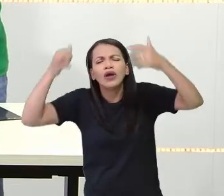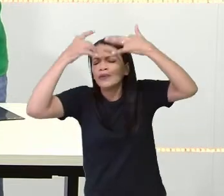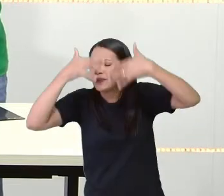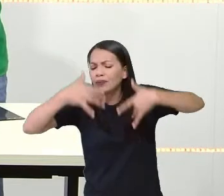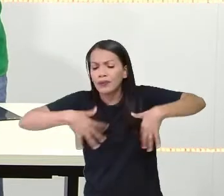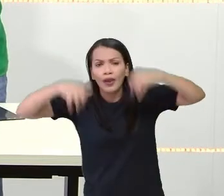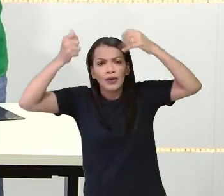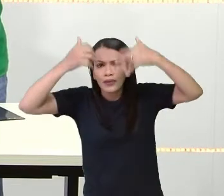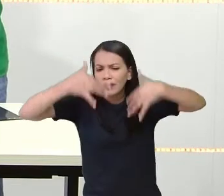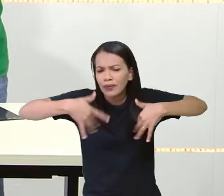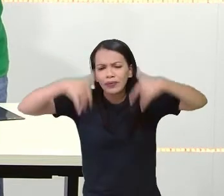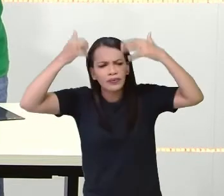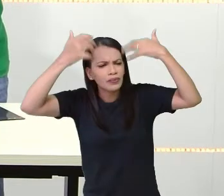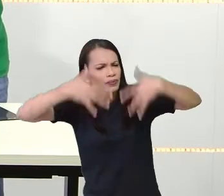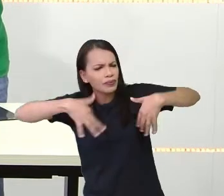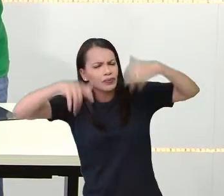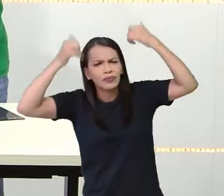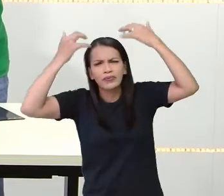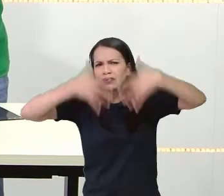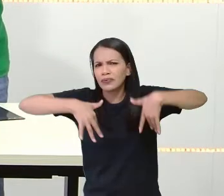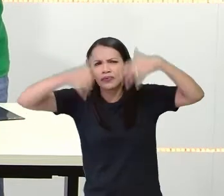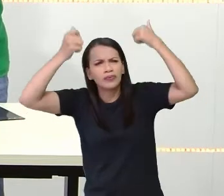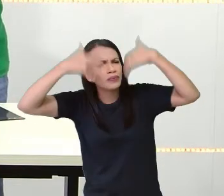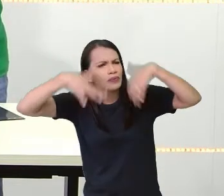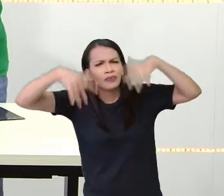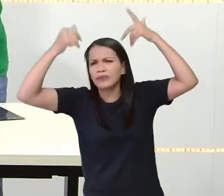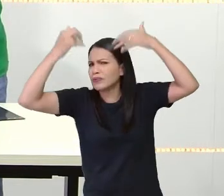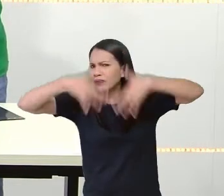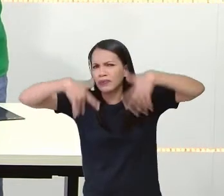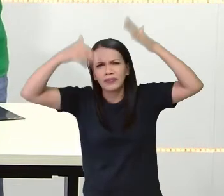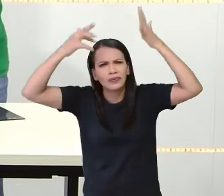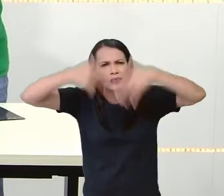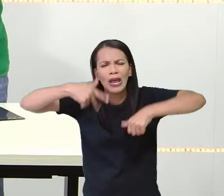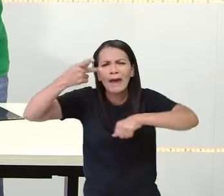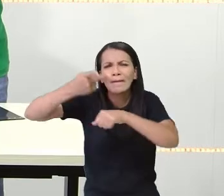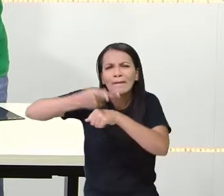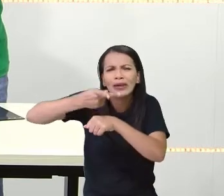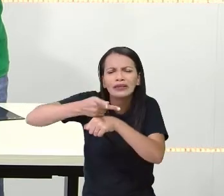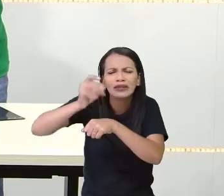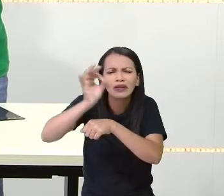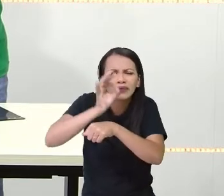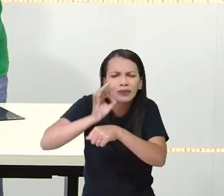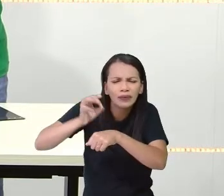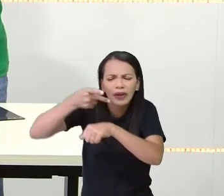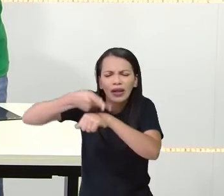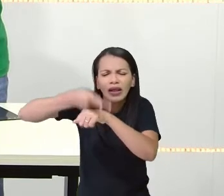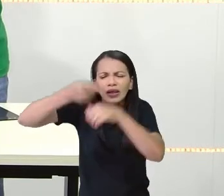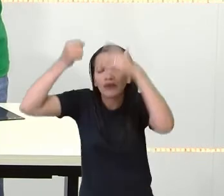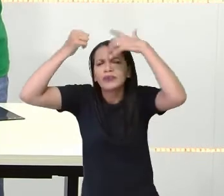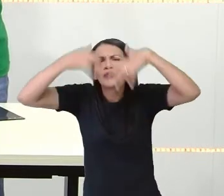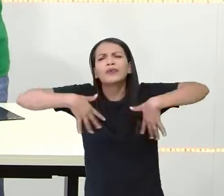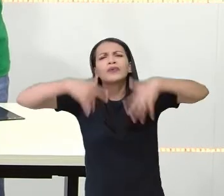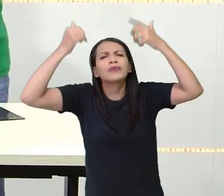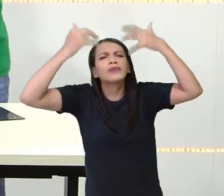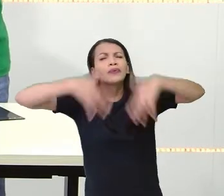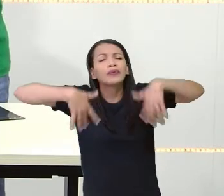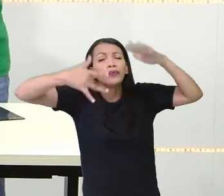muitas chuvinhas prateadas, muitas chuvinhas. E a galinha de Angola ficou